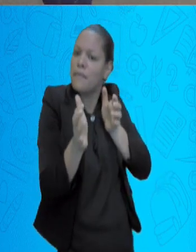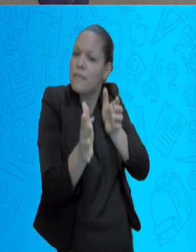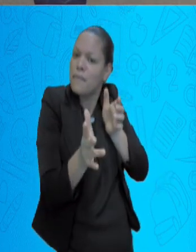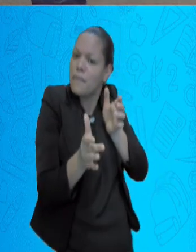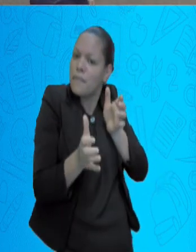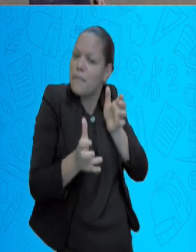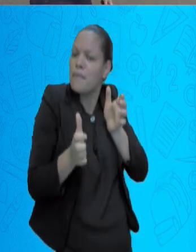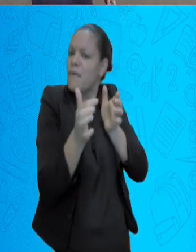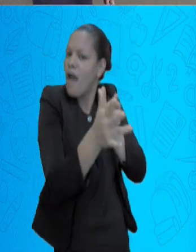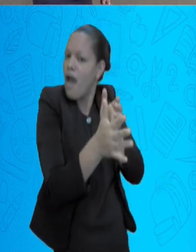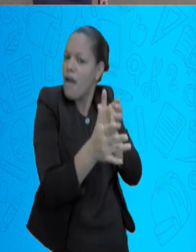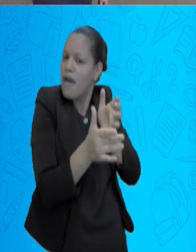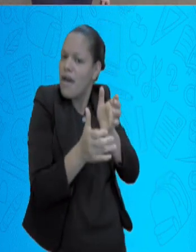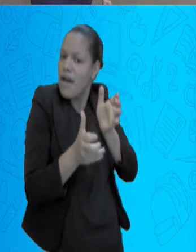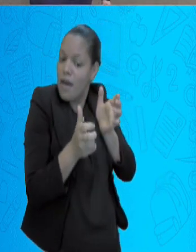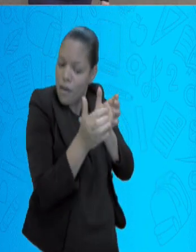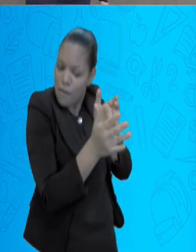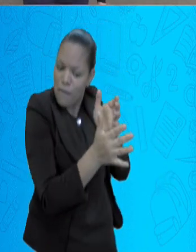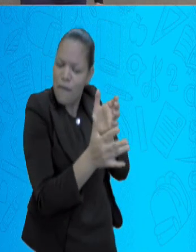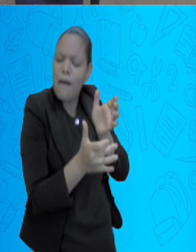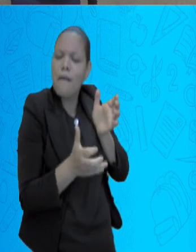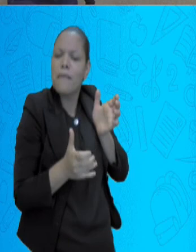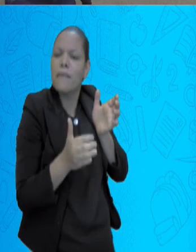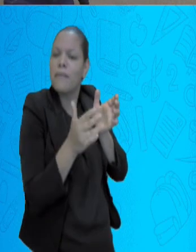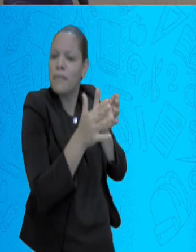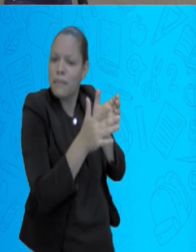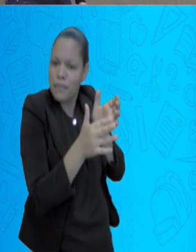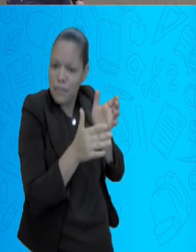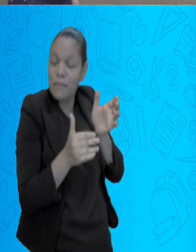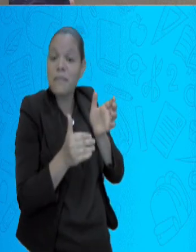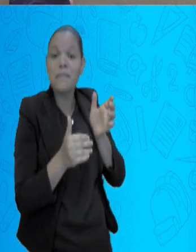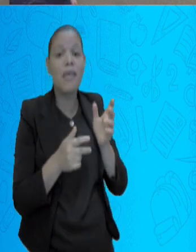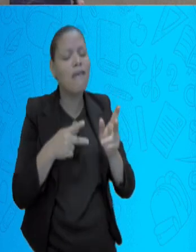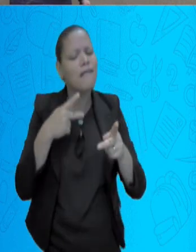conhecido muito, muito falado na Bíblia.